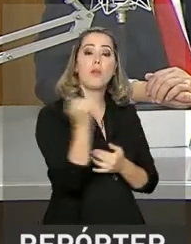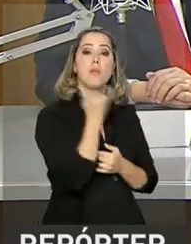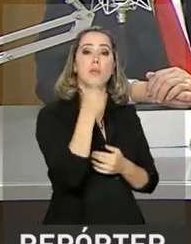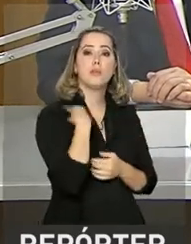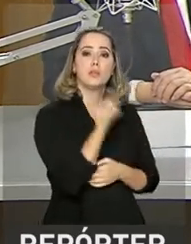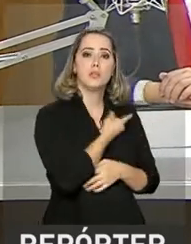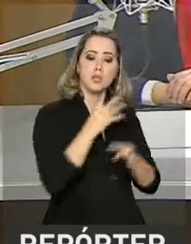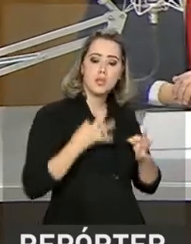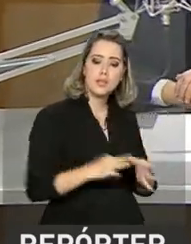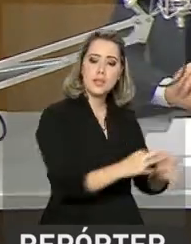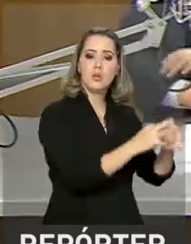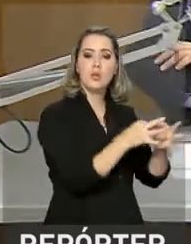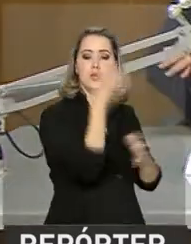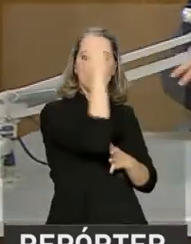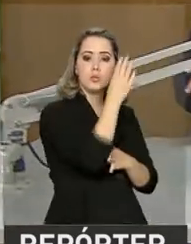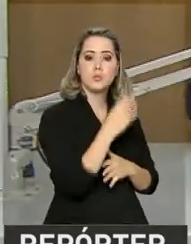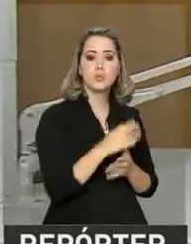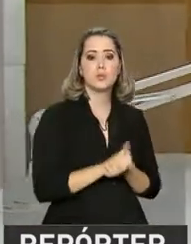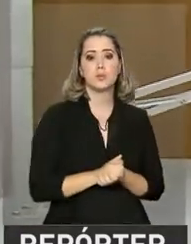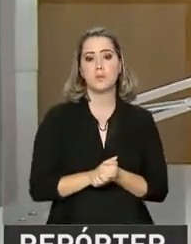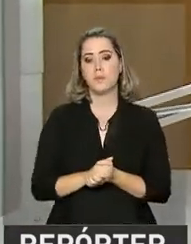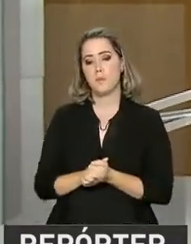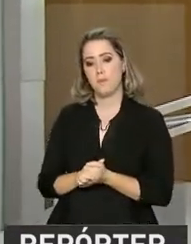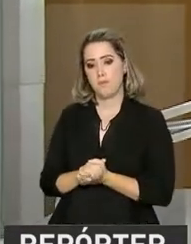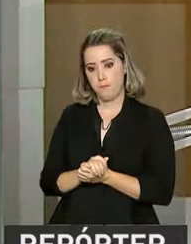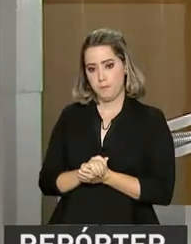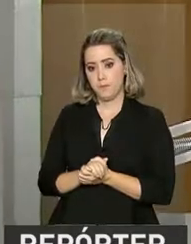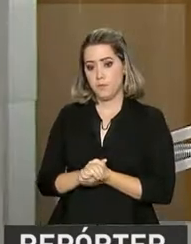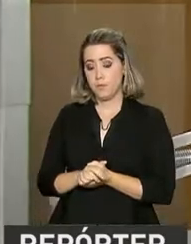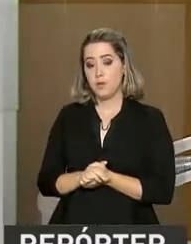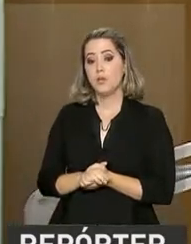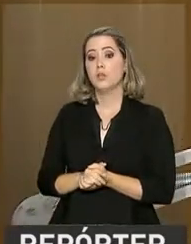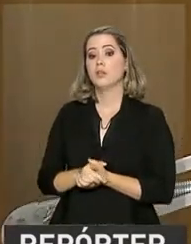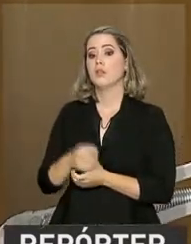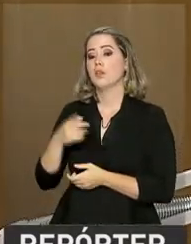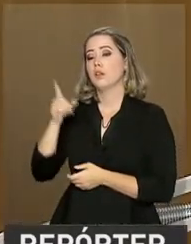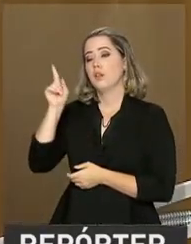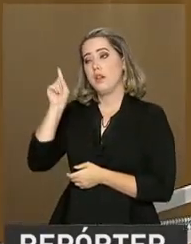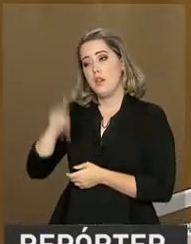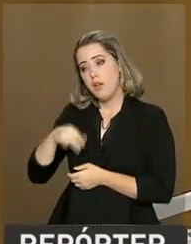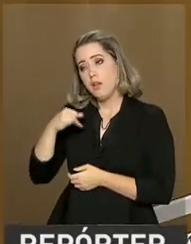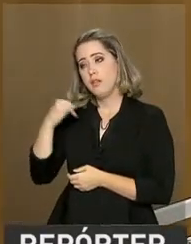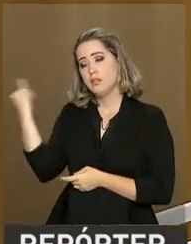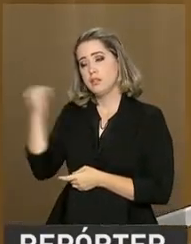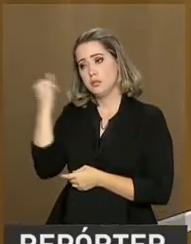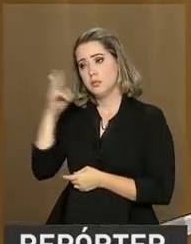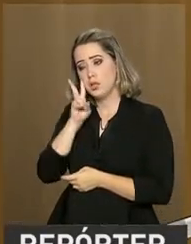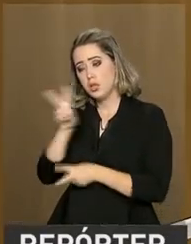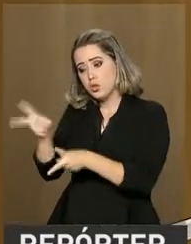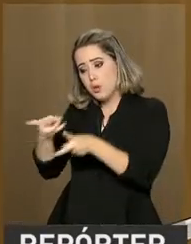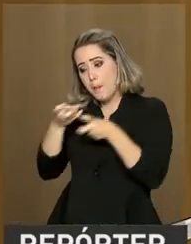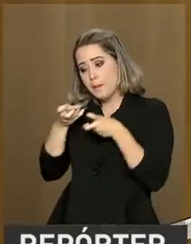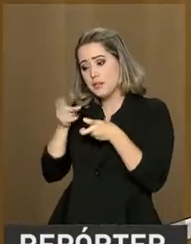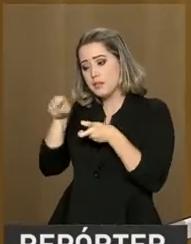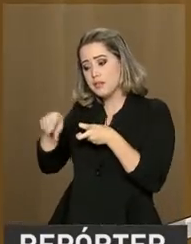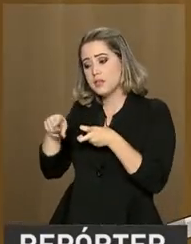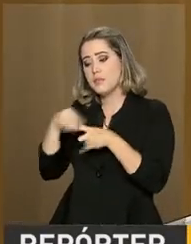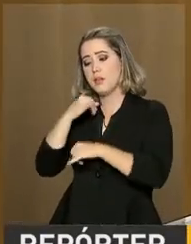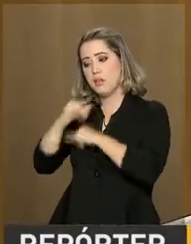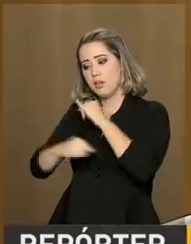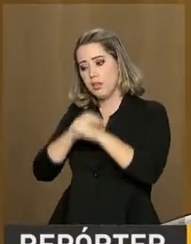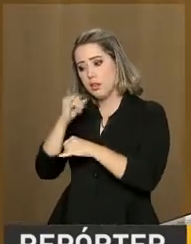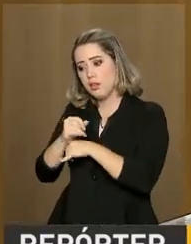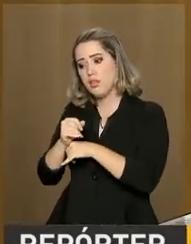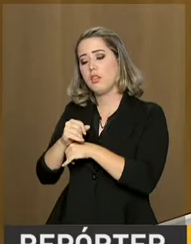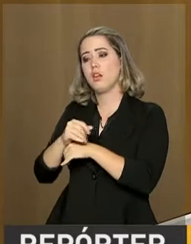brasil olha é importante então as pessoas perceberem a importância da internet da